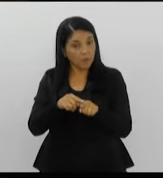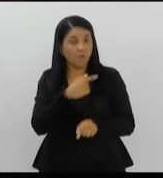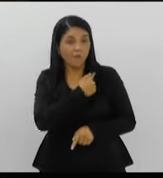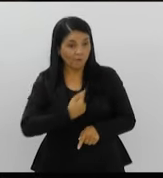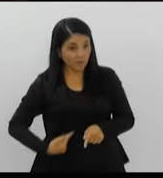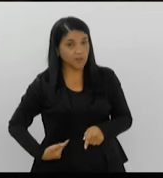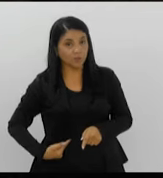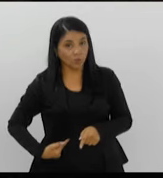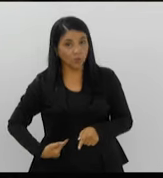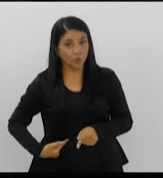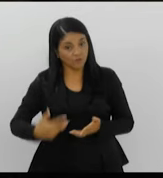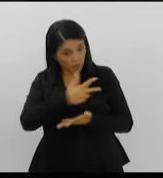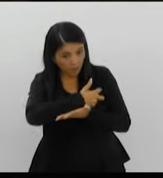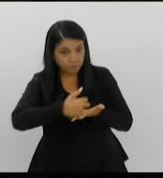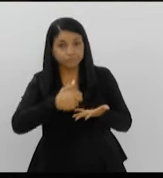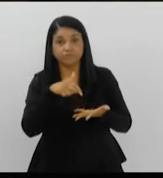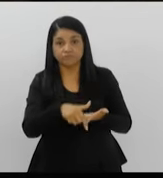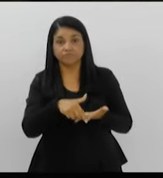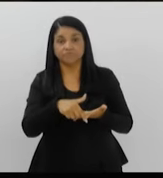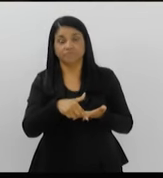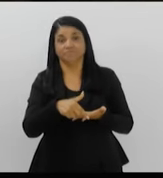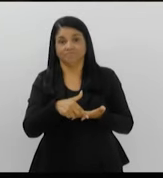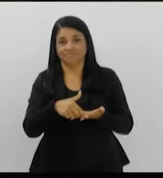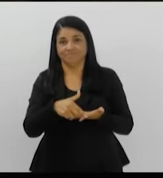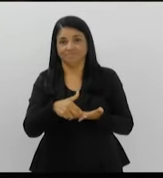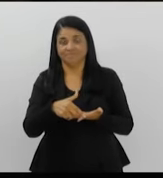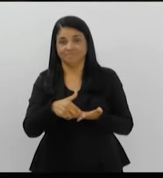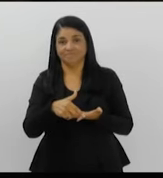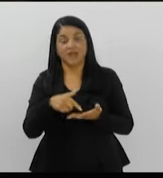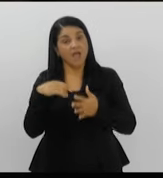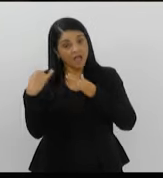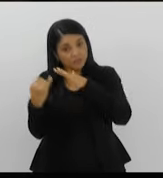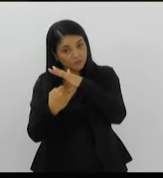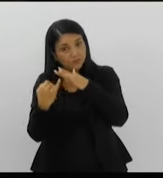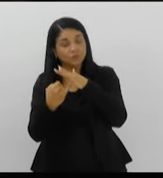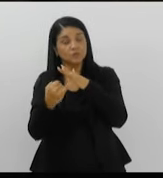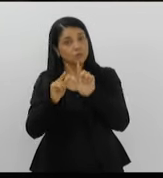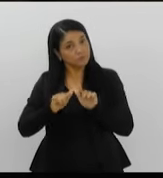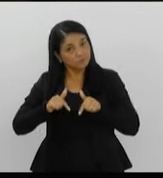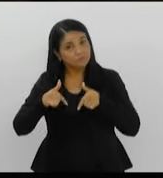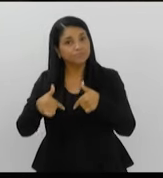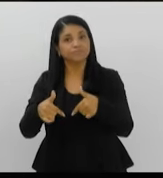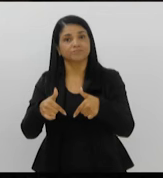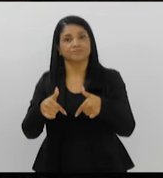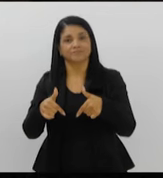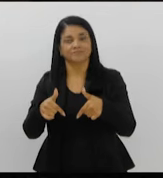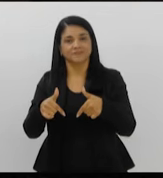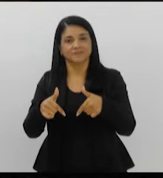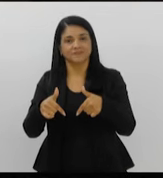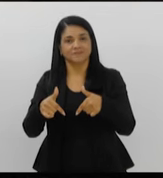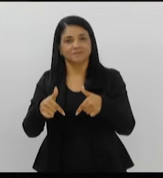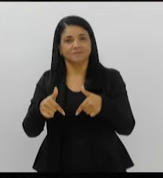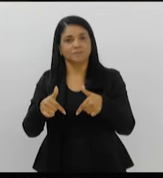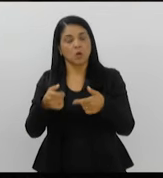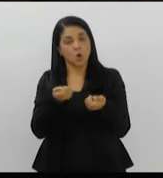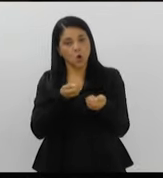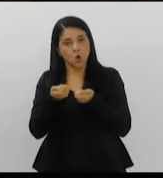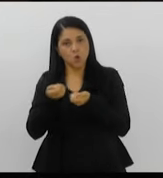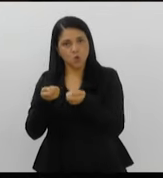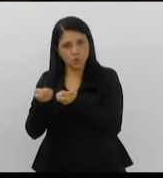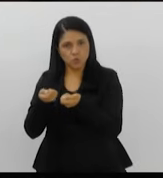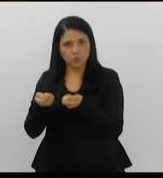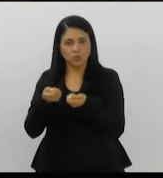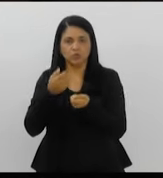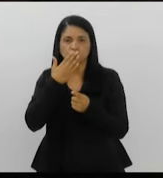ser cassado e sofreu impeachment. Então as instituições também funcionaram para manter o controle sobre esse tipo